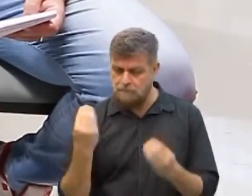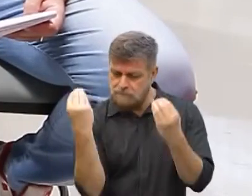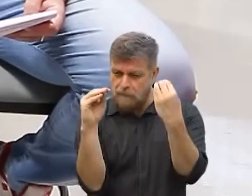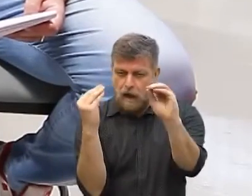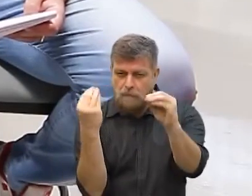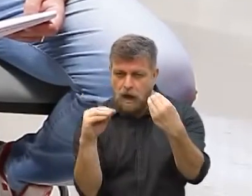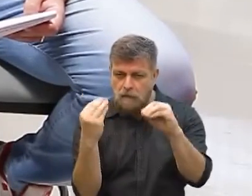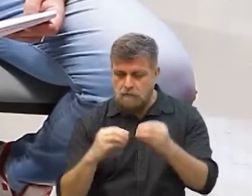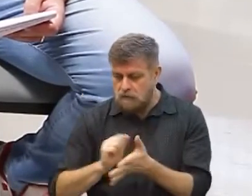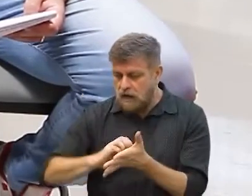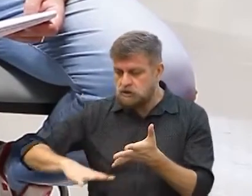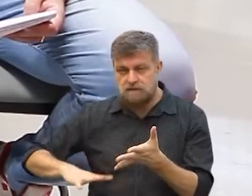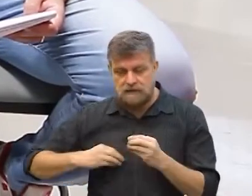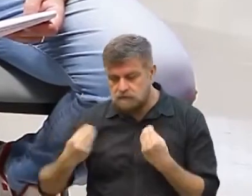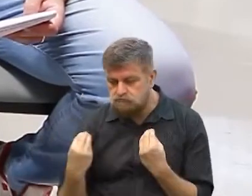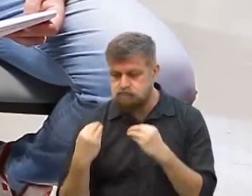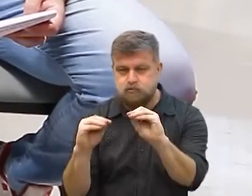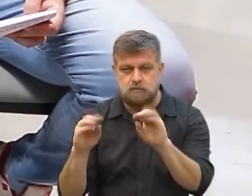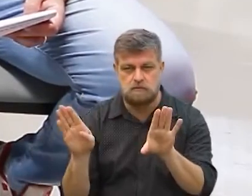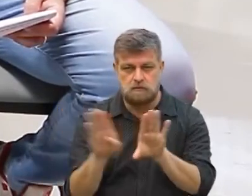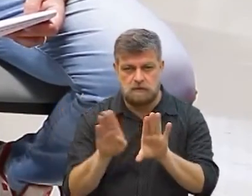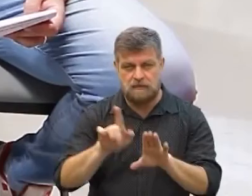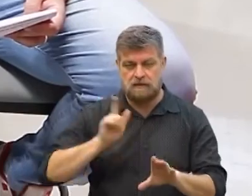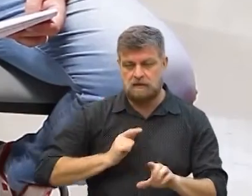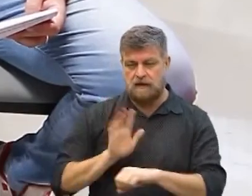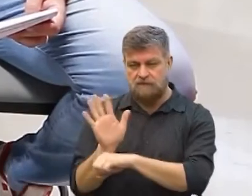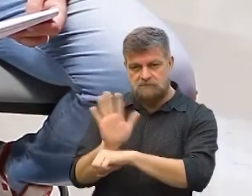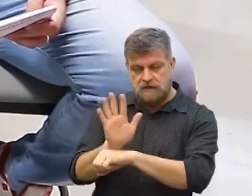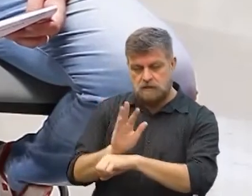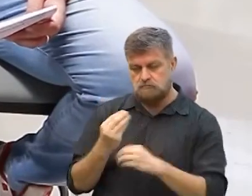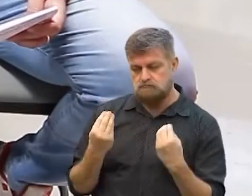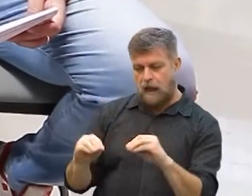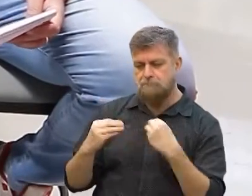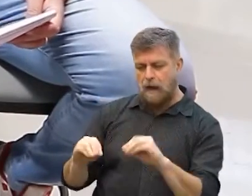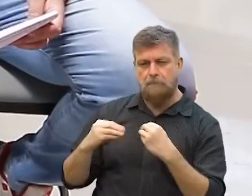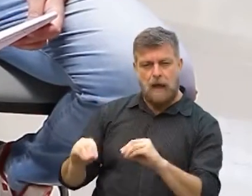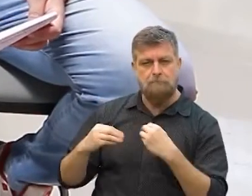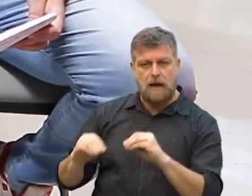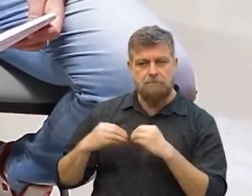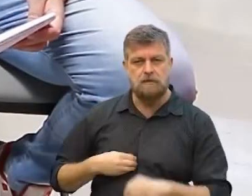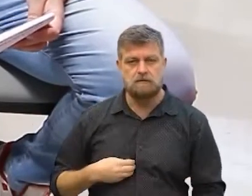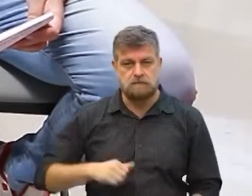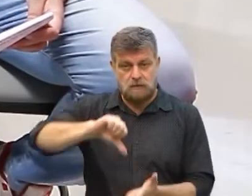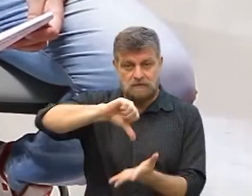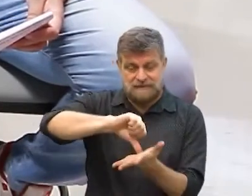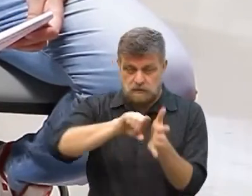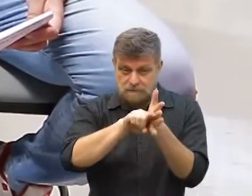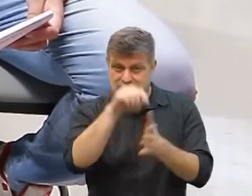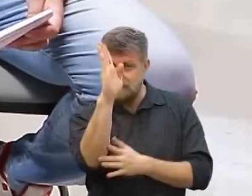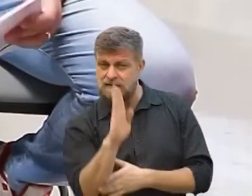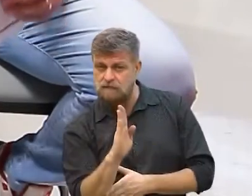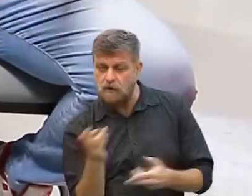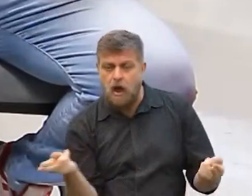depositar suas tarefas, receber vídeos. Qual que é a relação com o CNPEM? Em